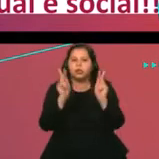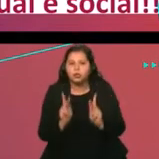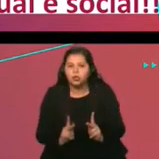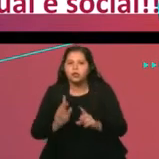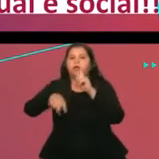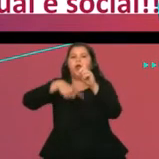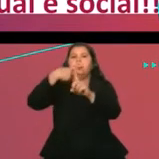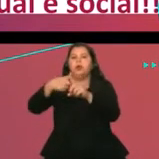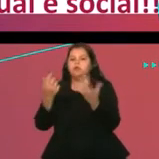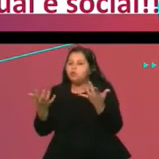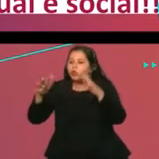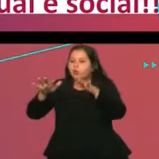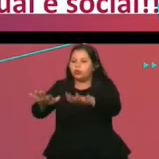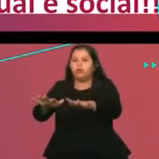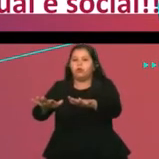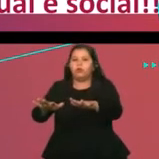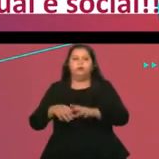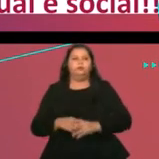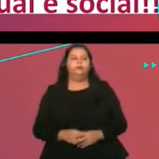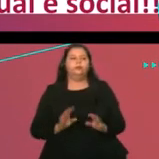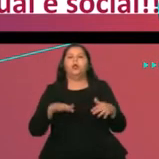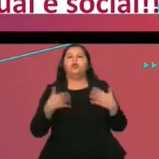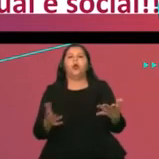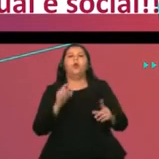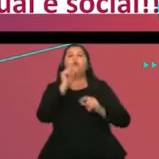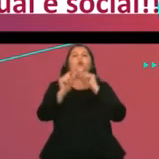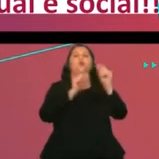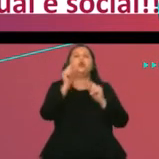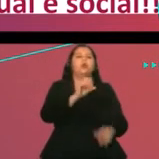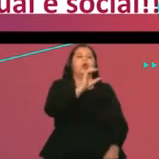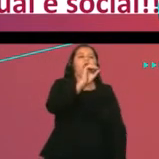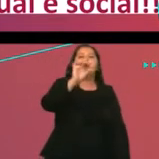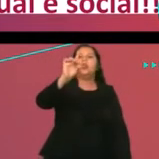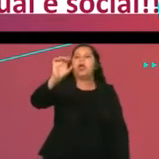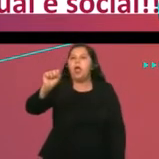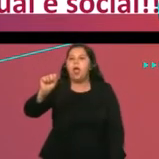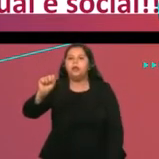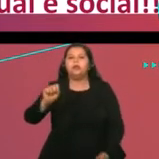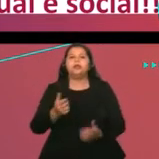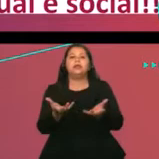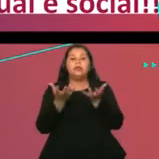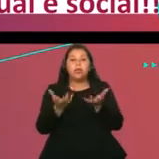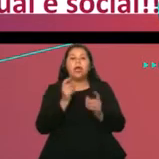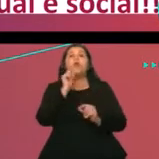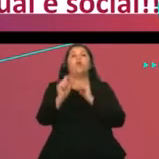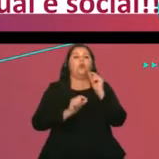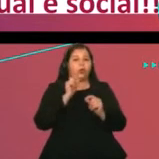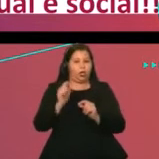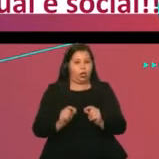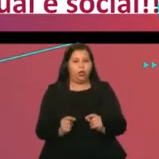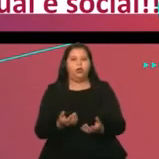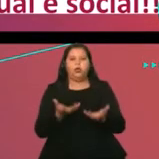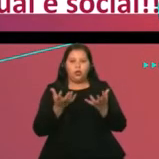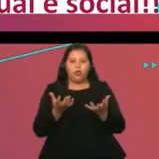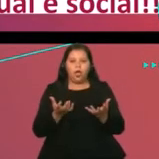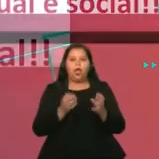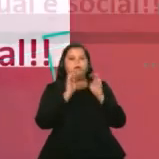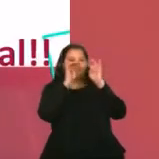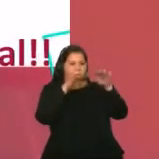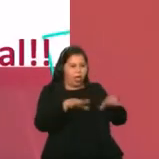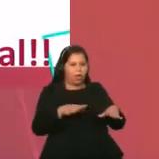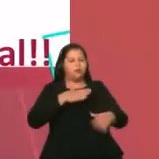Ok ou seja o que que as o DS querem eu sou dessas querem basicamente bem-estar